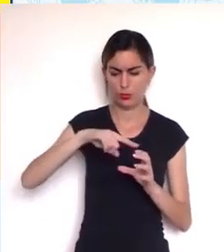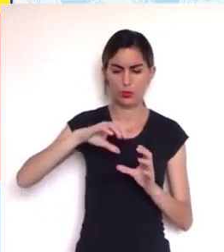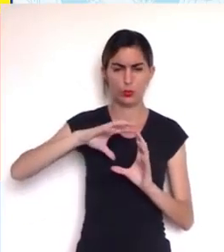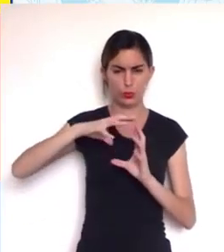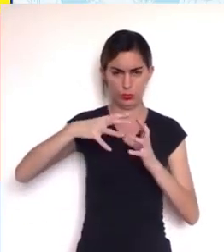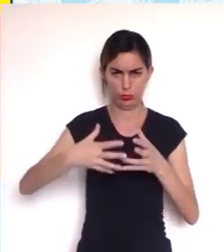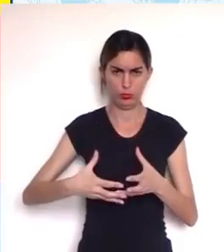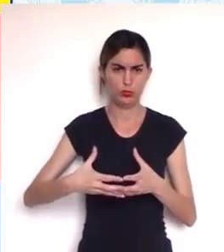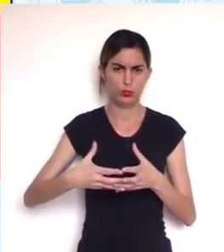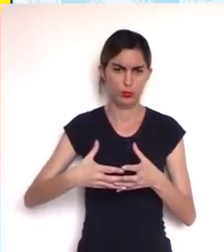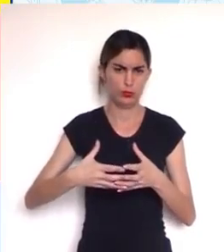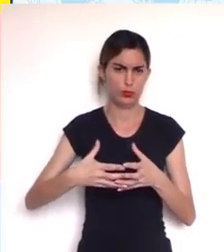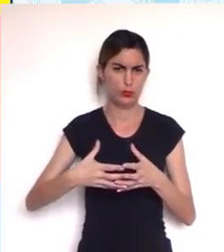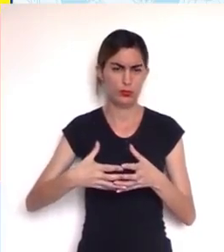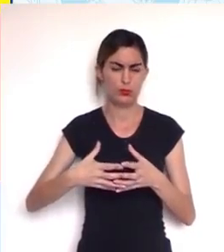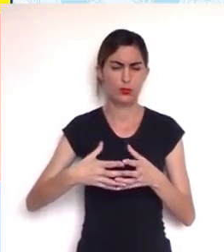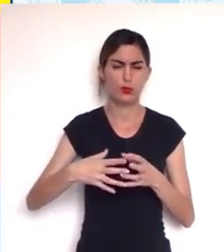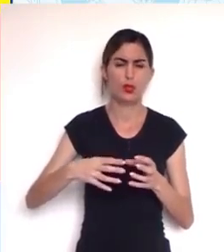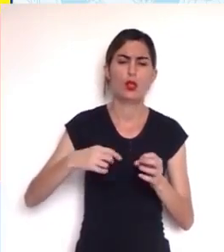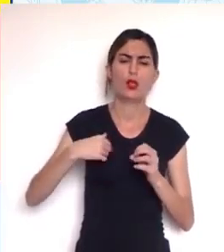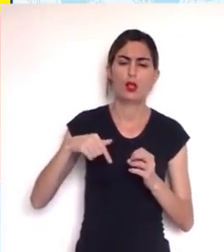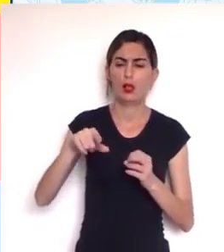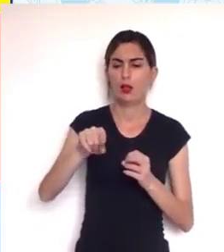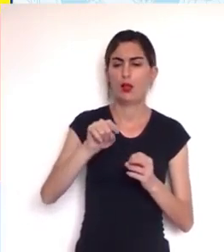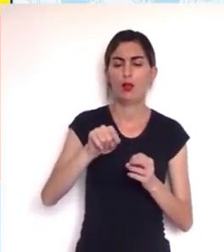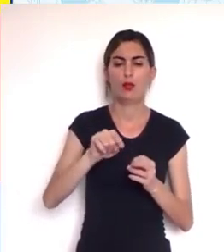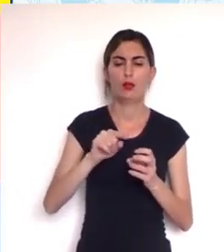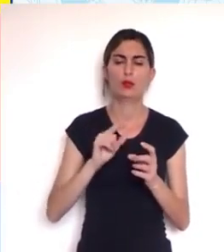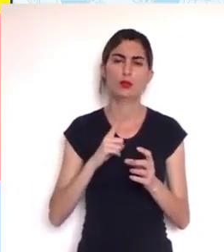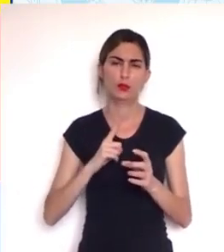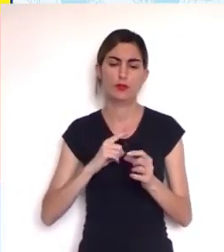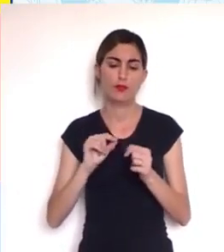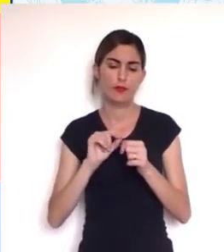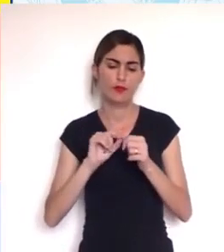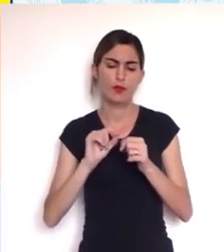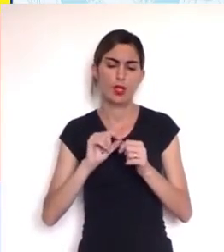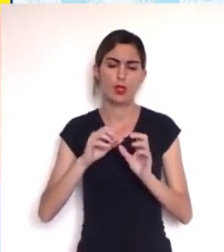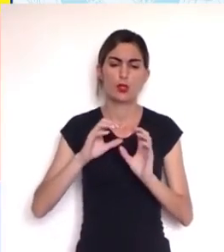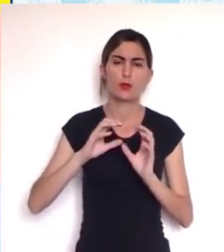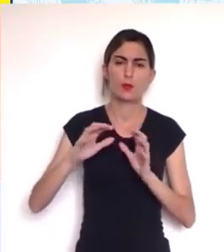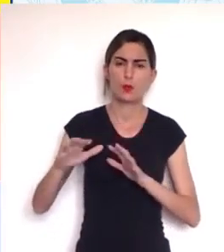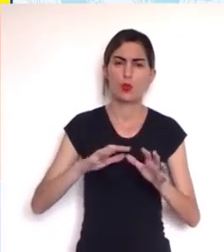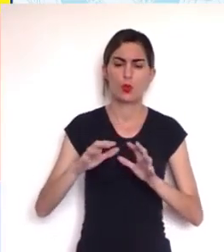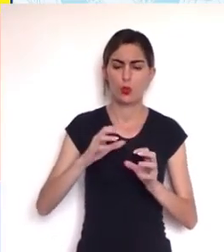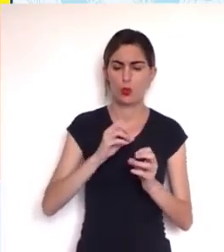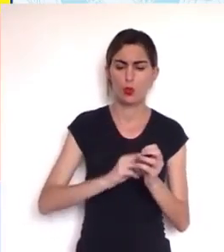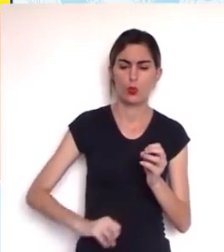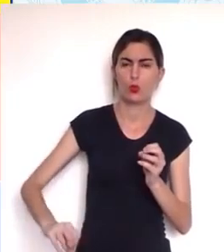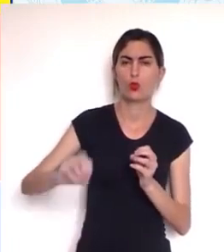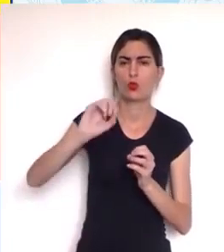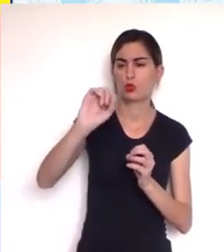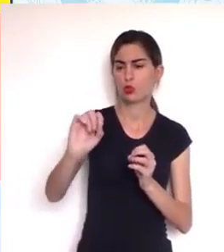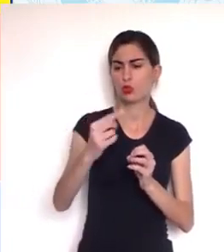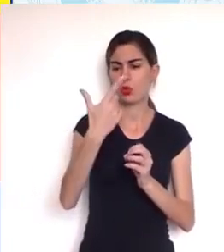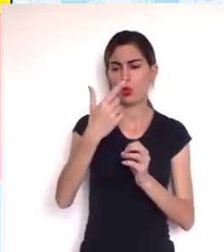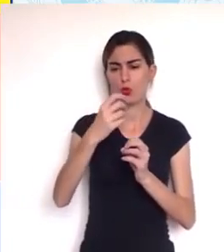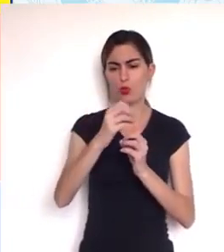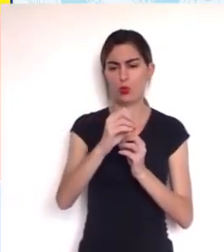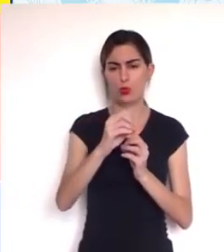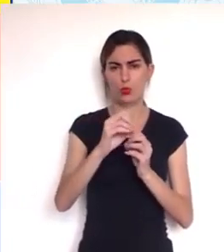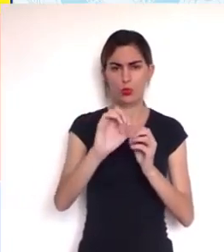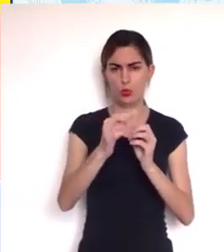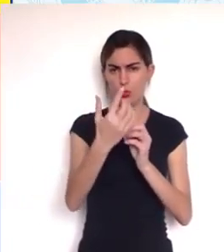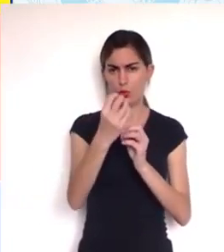planeta, o nosso querido planeta Terra, ele faz, né, ao redor do Sol.